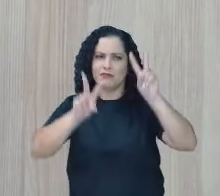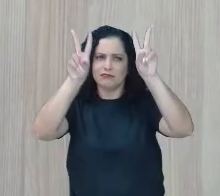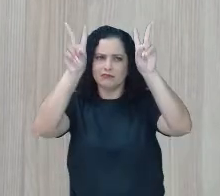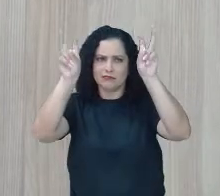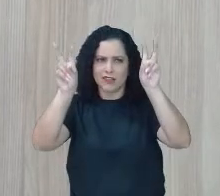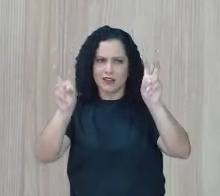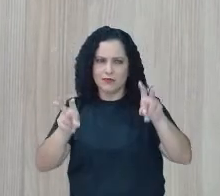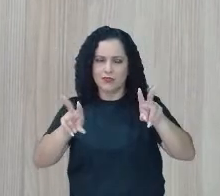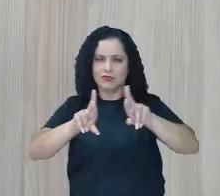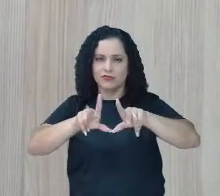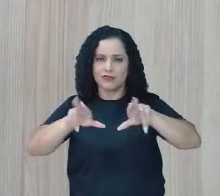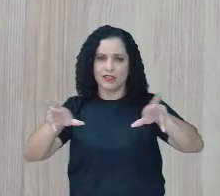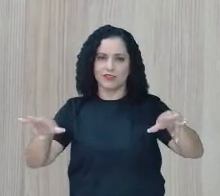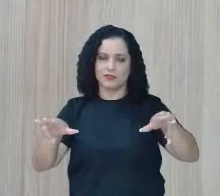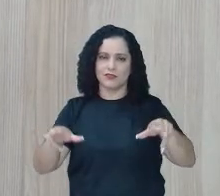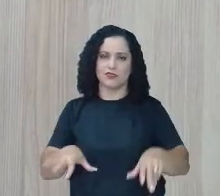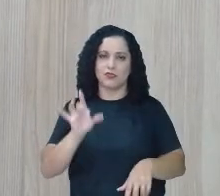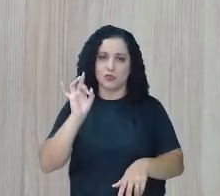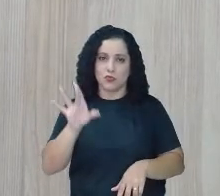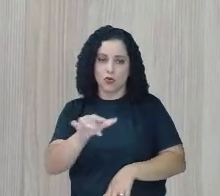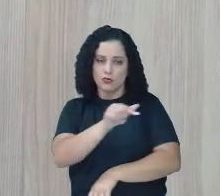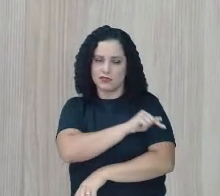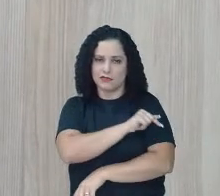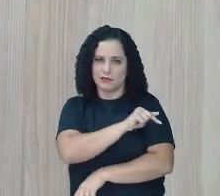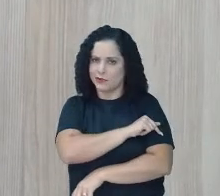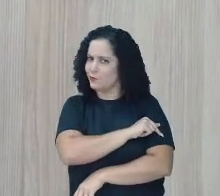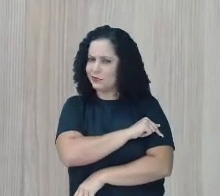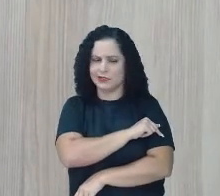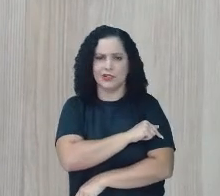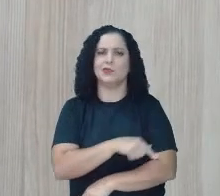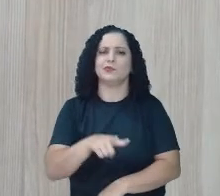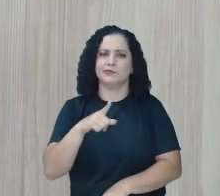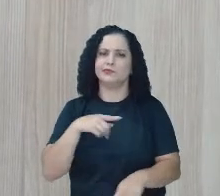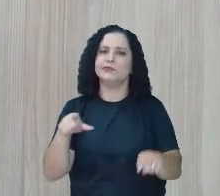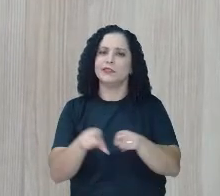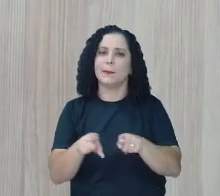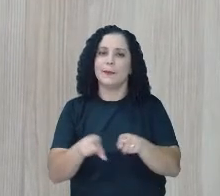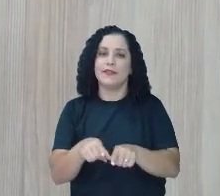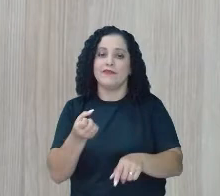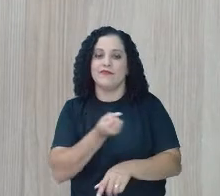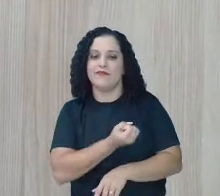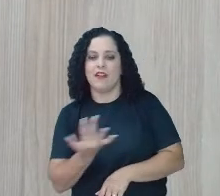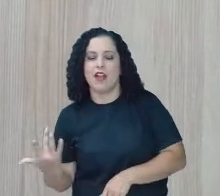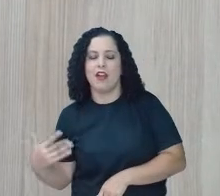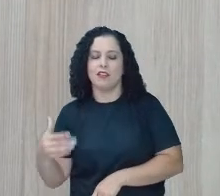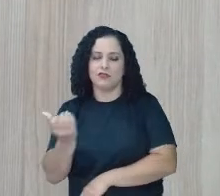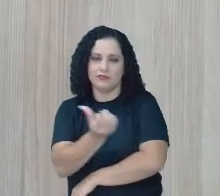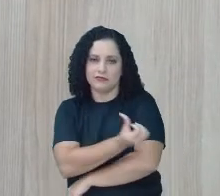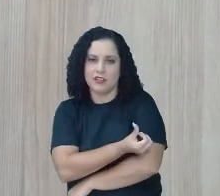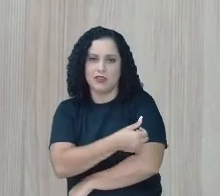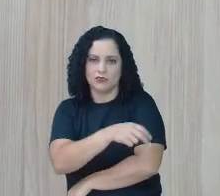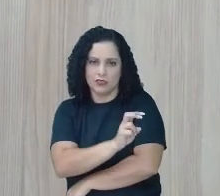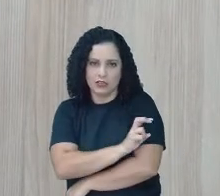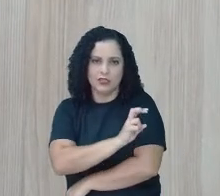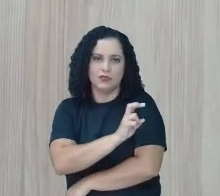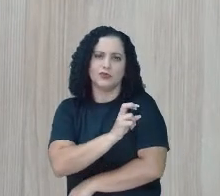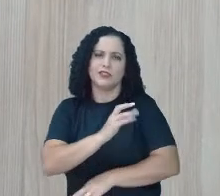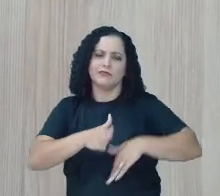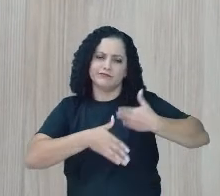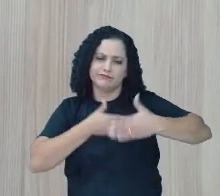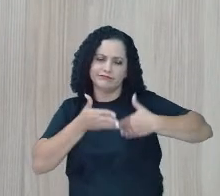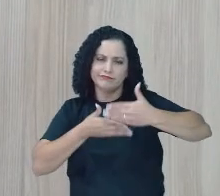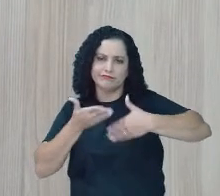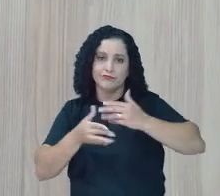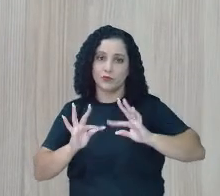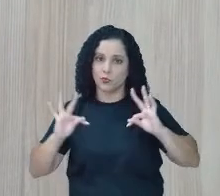não só na playlist lá do 7º ano, mas vai ter também, tem na playlist de todos os anos, tá bom? Acompanha lá a playlist